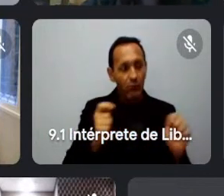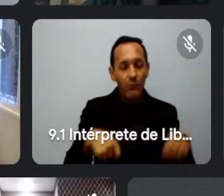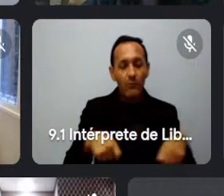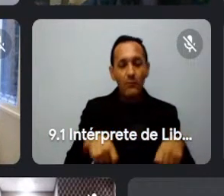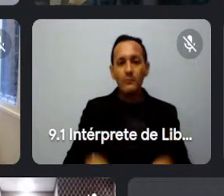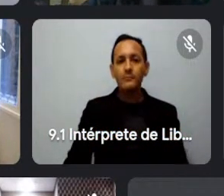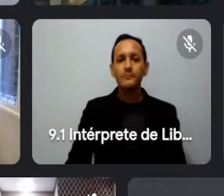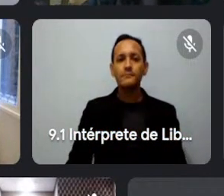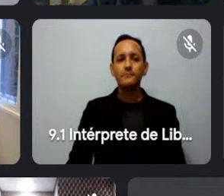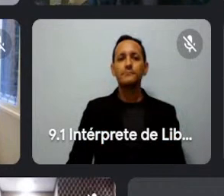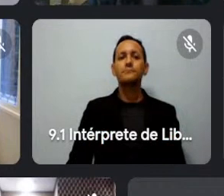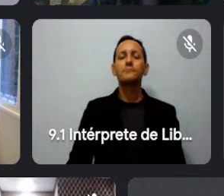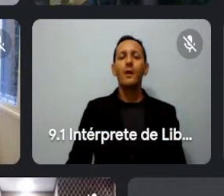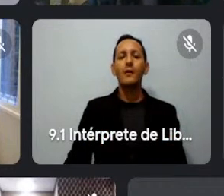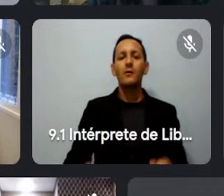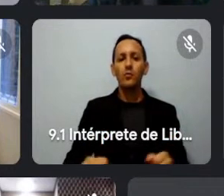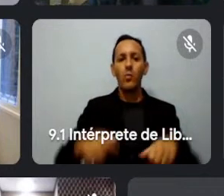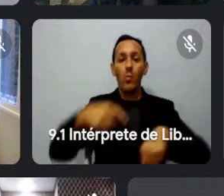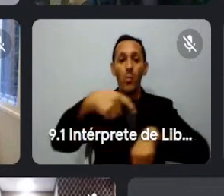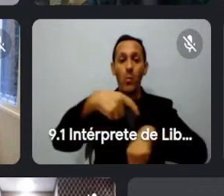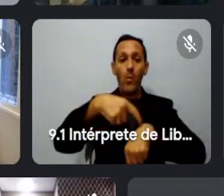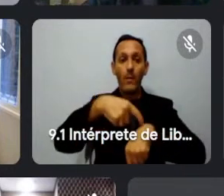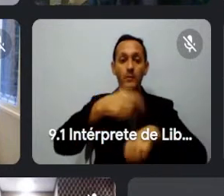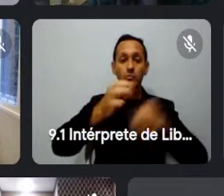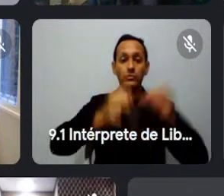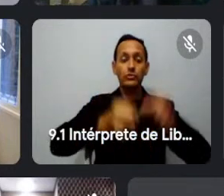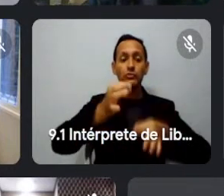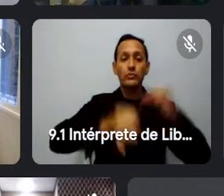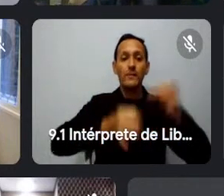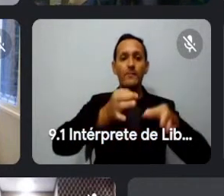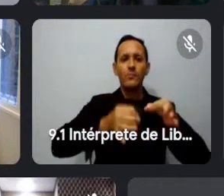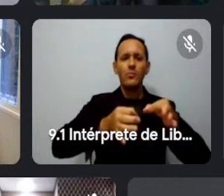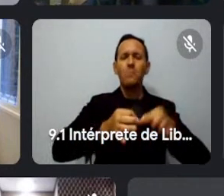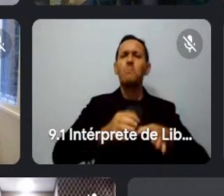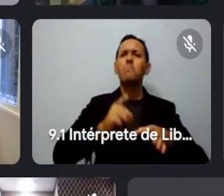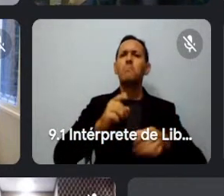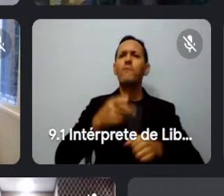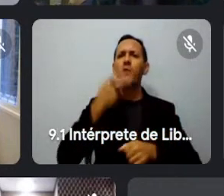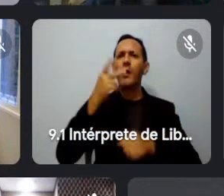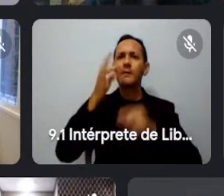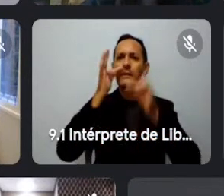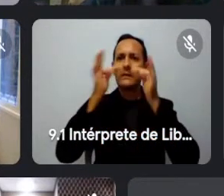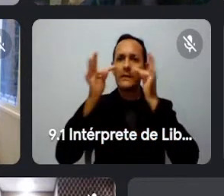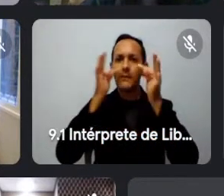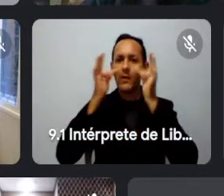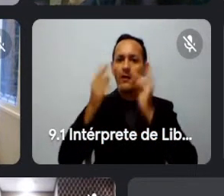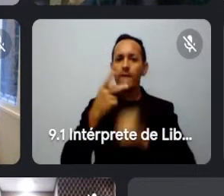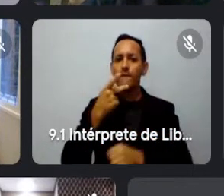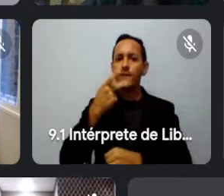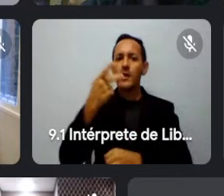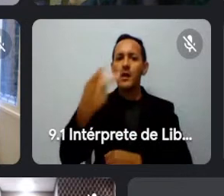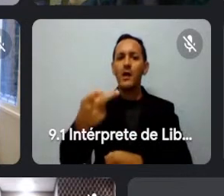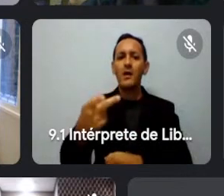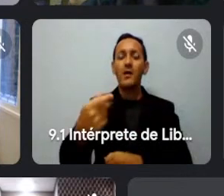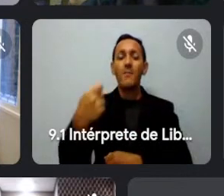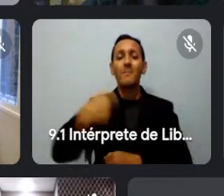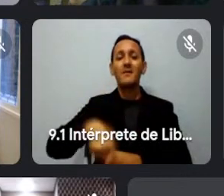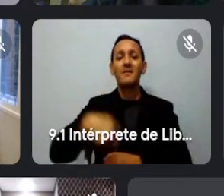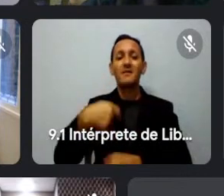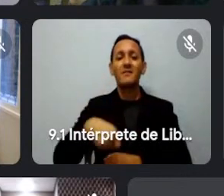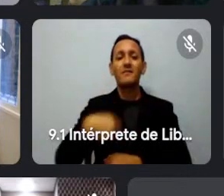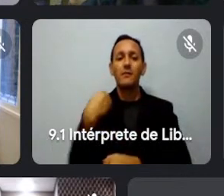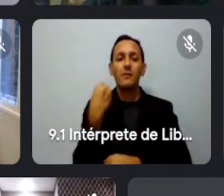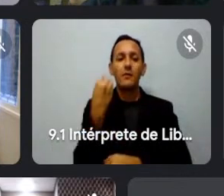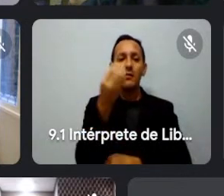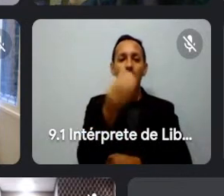e em audiência no juízo e a testemunha confirmou que ouviu falar que eu sou Jurandir estava